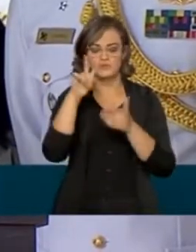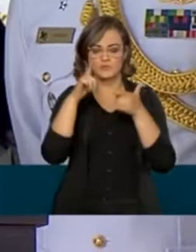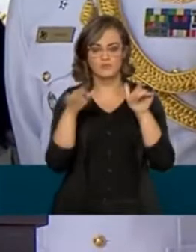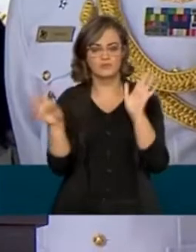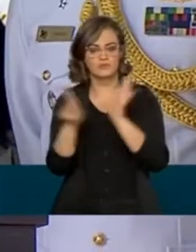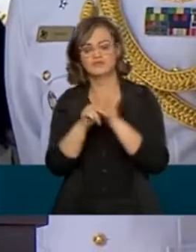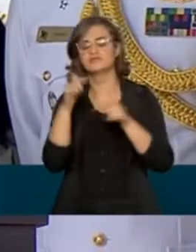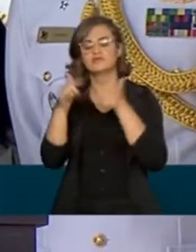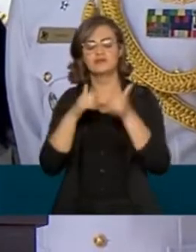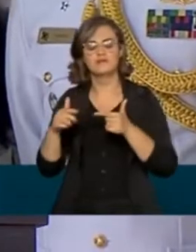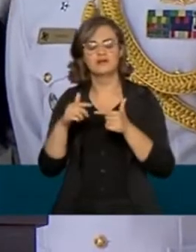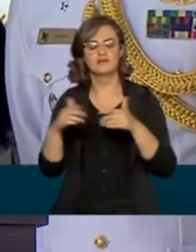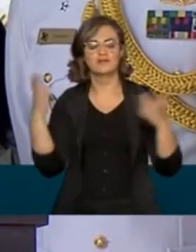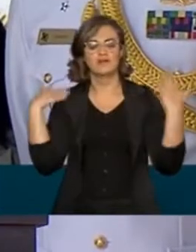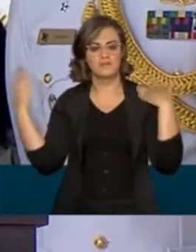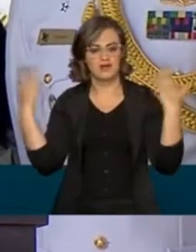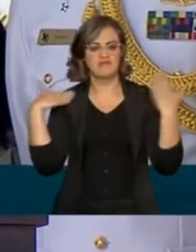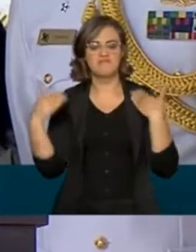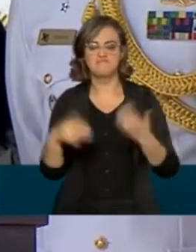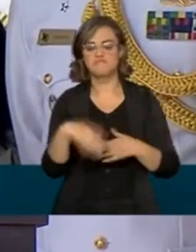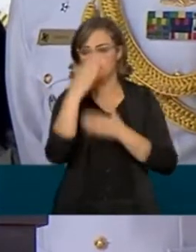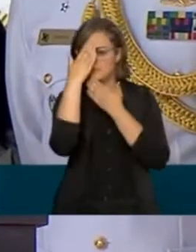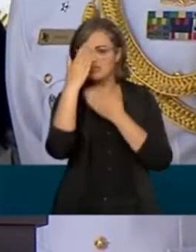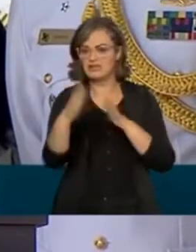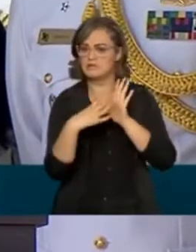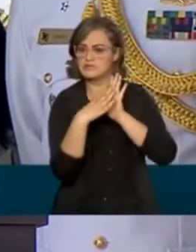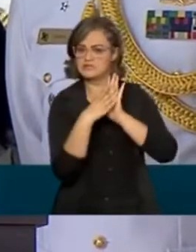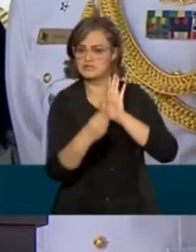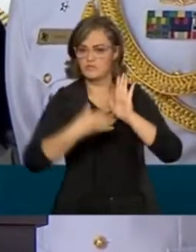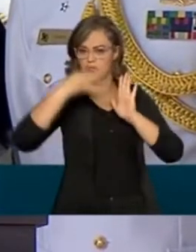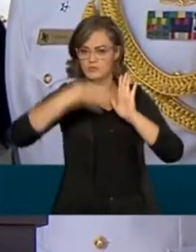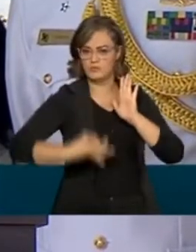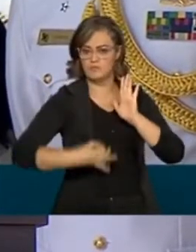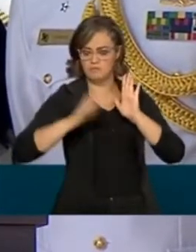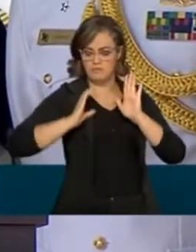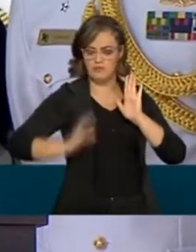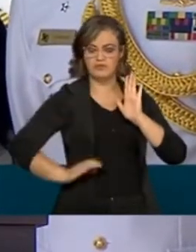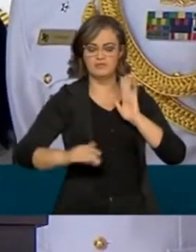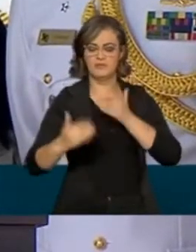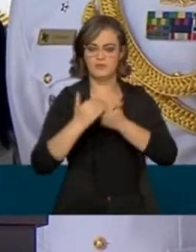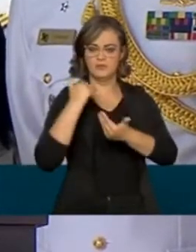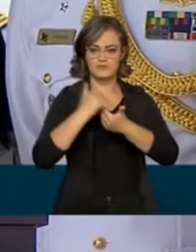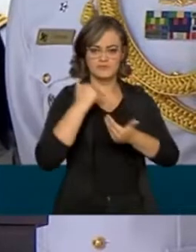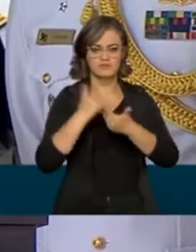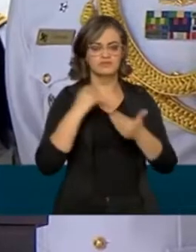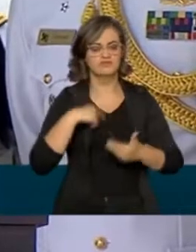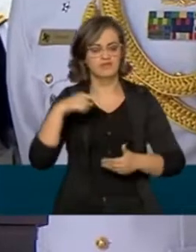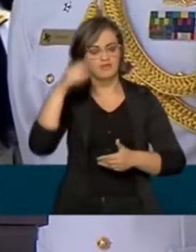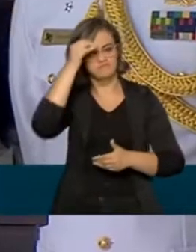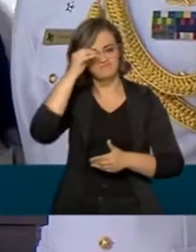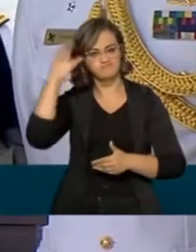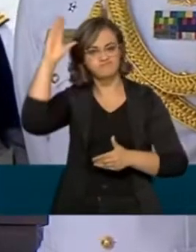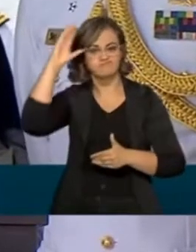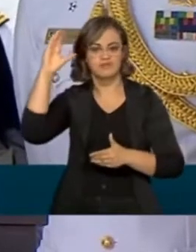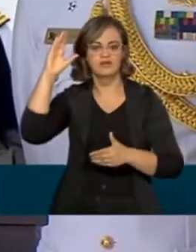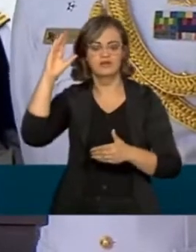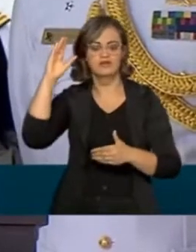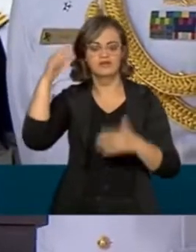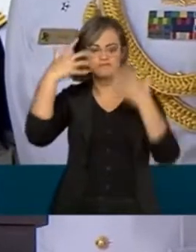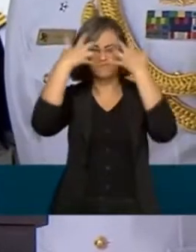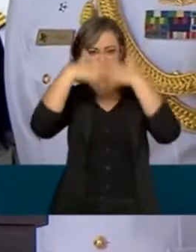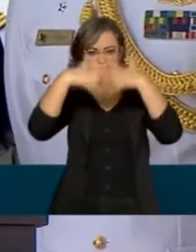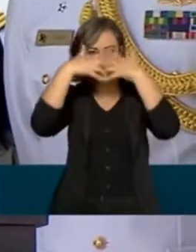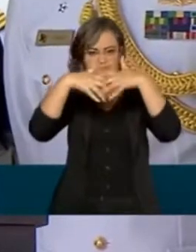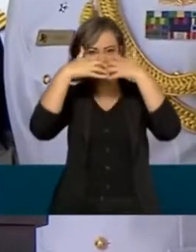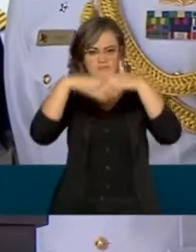Marinha, agradeço por seus exemplos de conduta e pelos conselhos oportunos que me permitiram amadurecer importantes